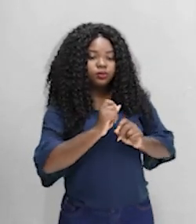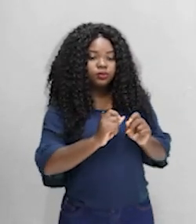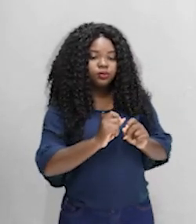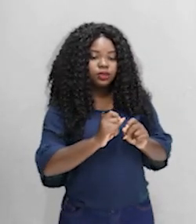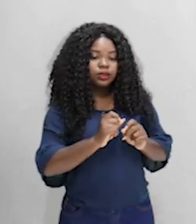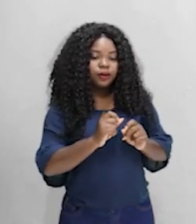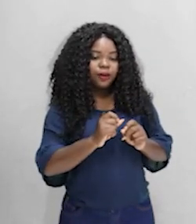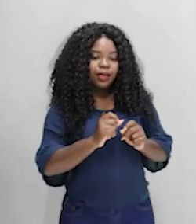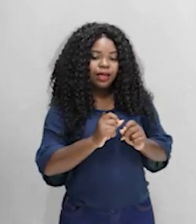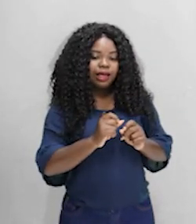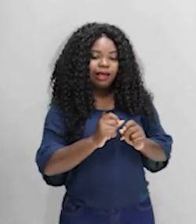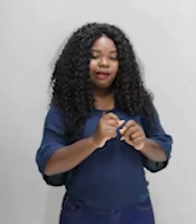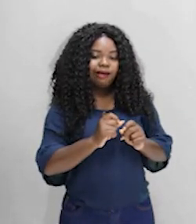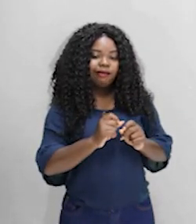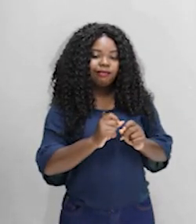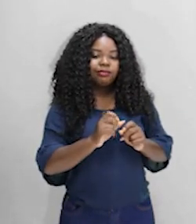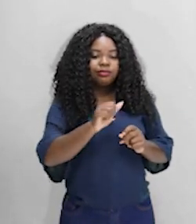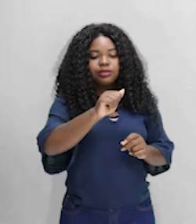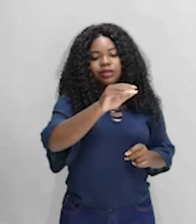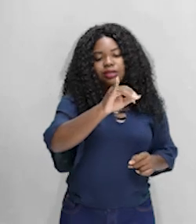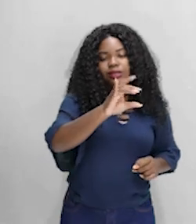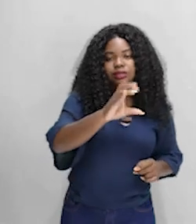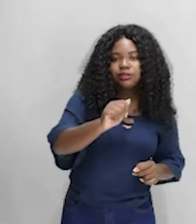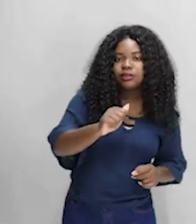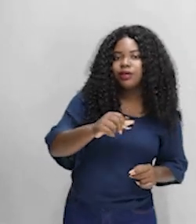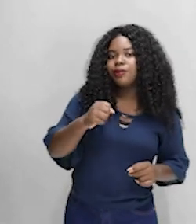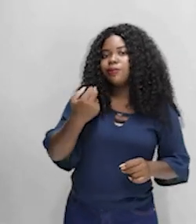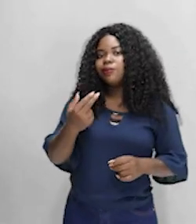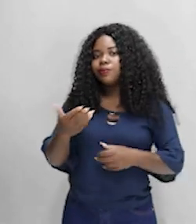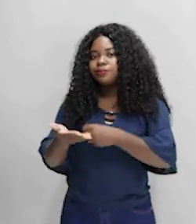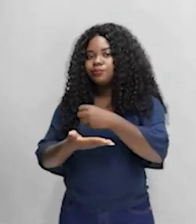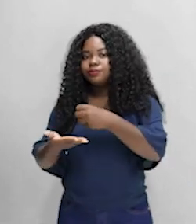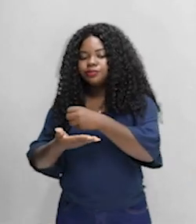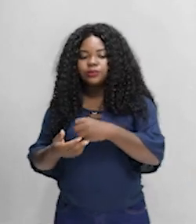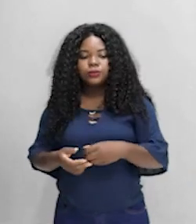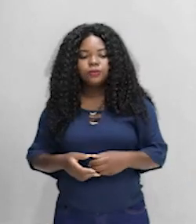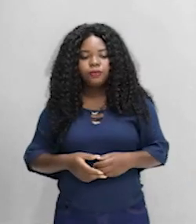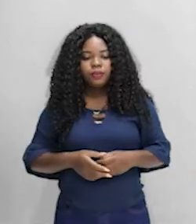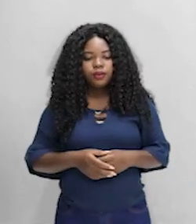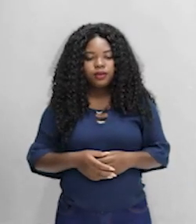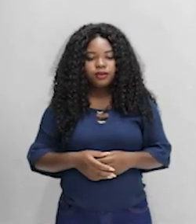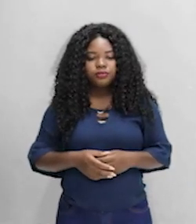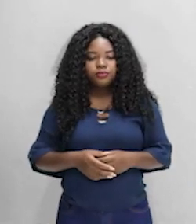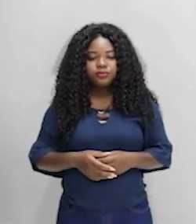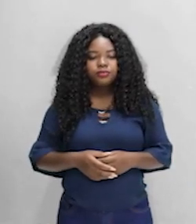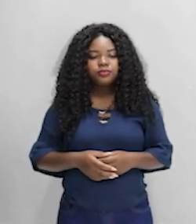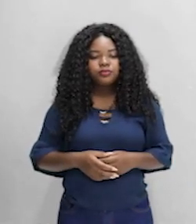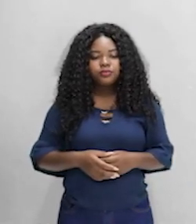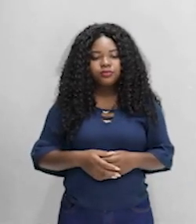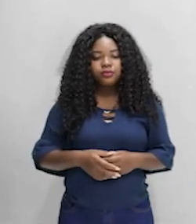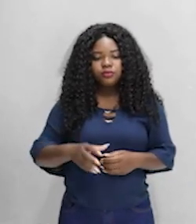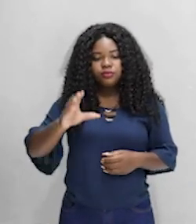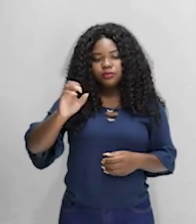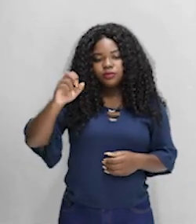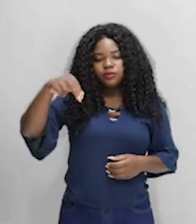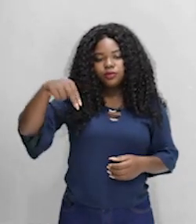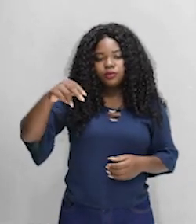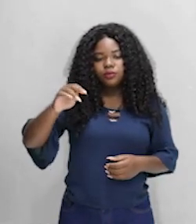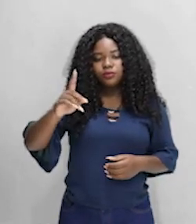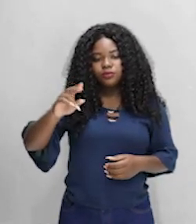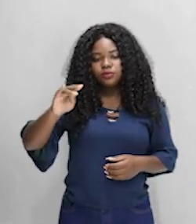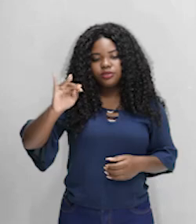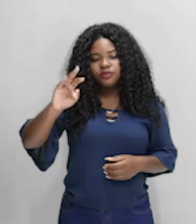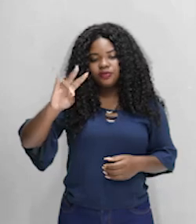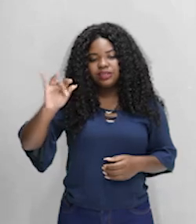aquela solução é uma solução ácida ou uma solução básica. A condutibilidade elétrica, ou seja, se conduz ou não corrente